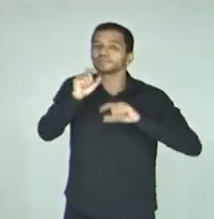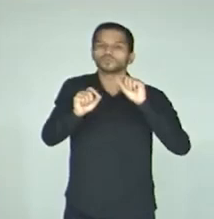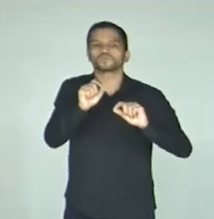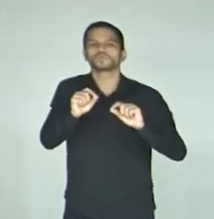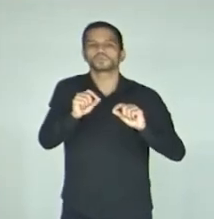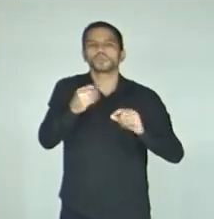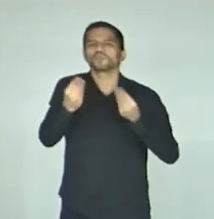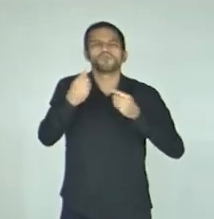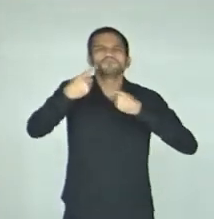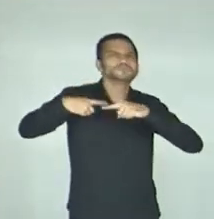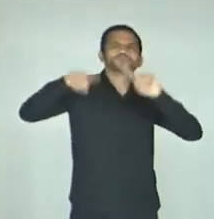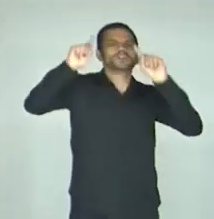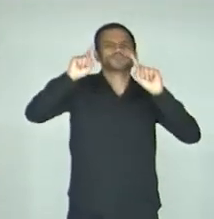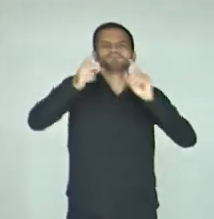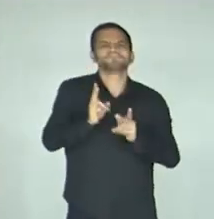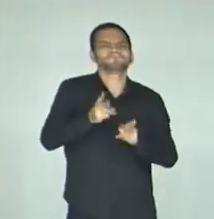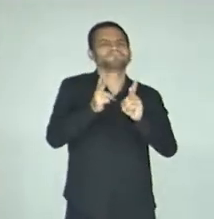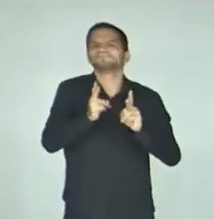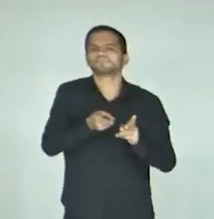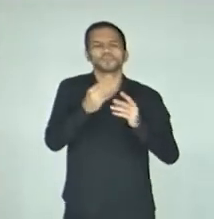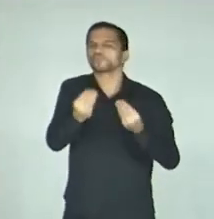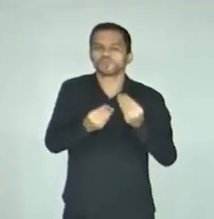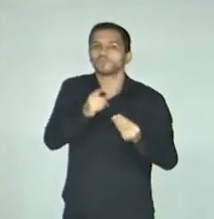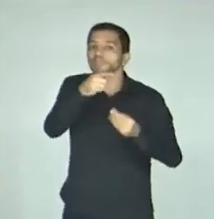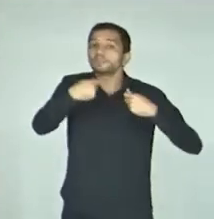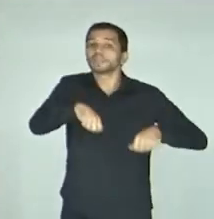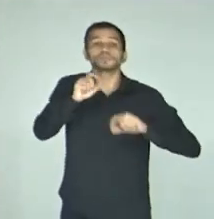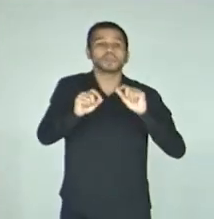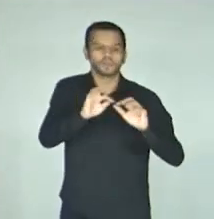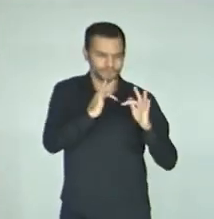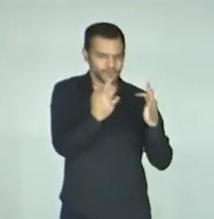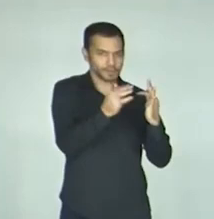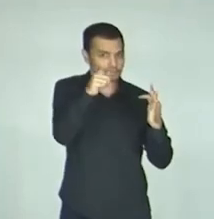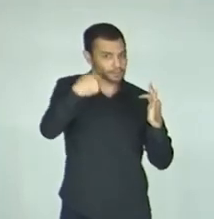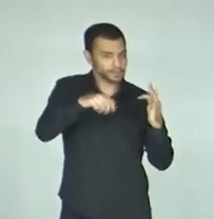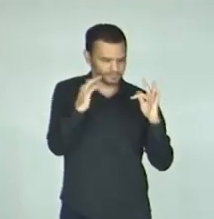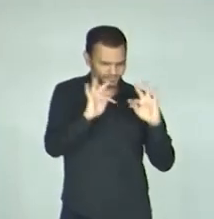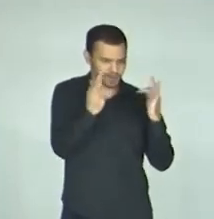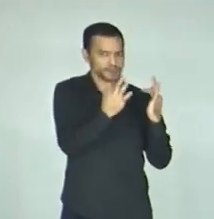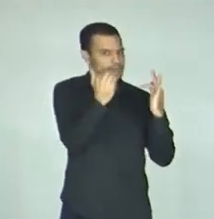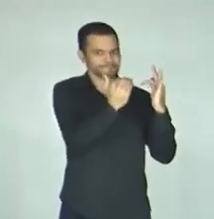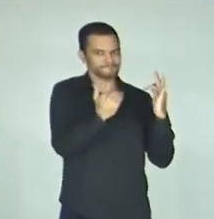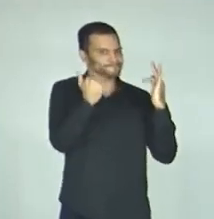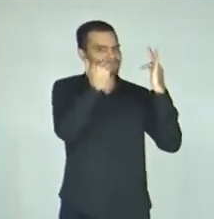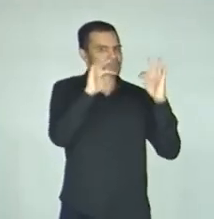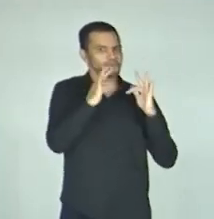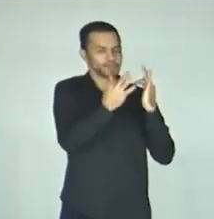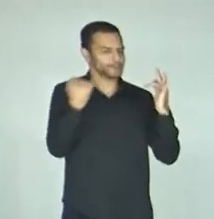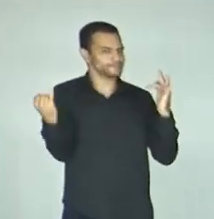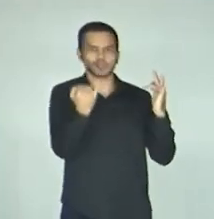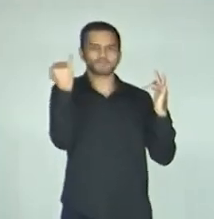família mais importante de um de Fora e faça os membros da sua casa mais